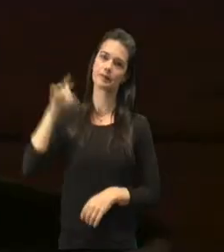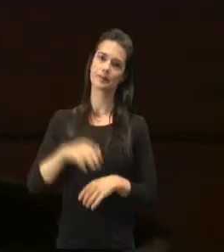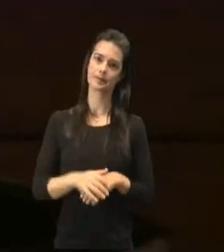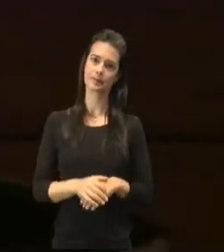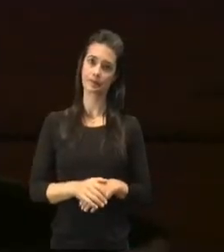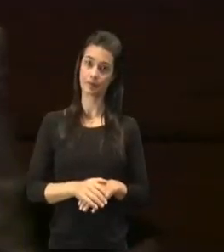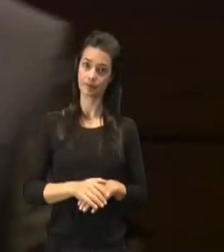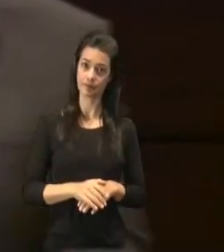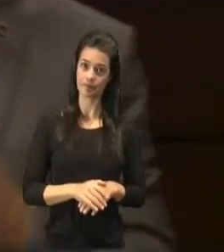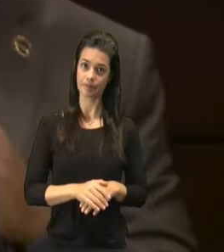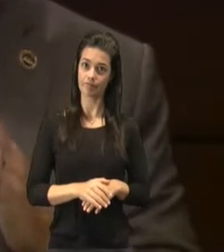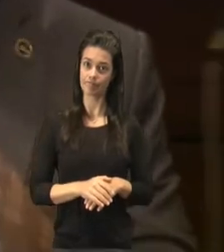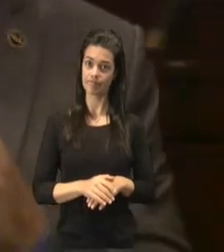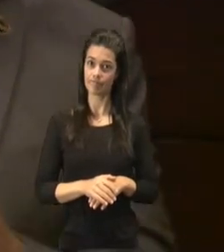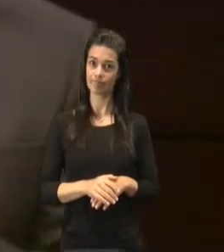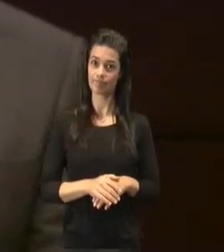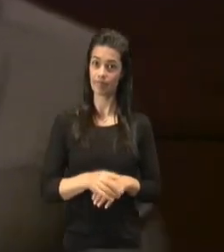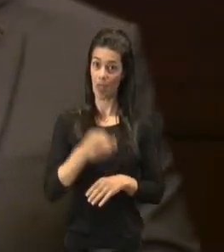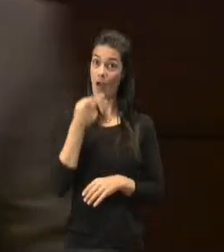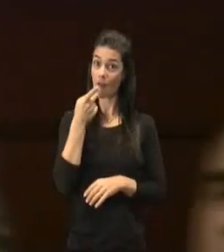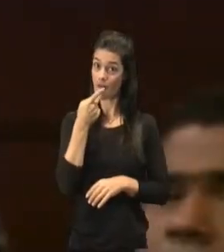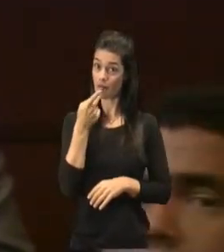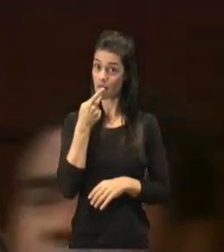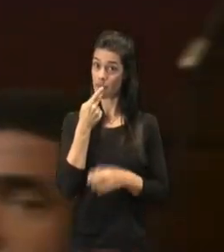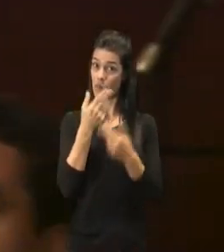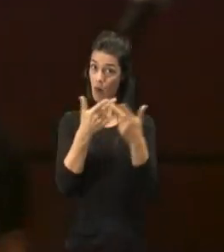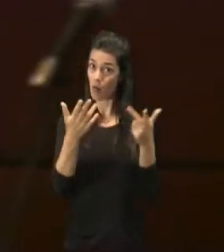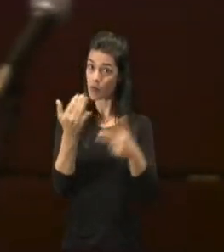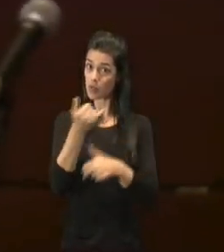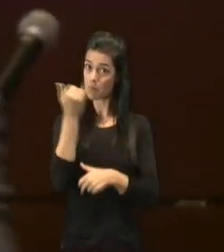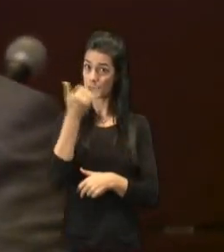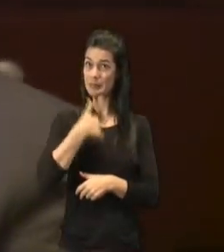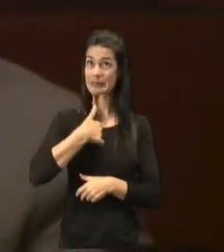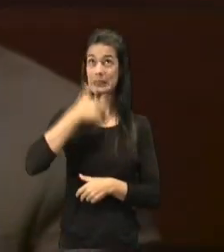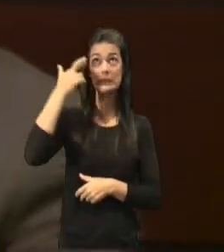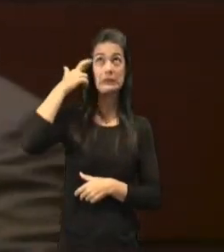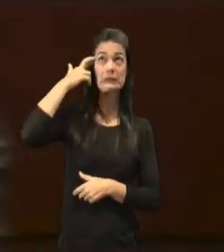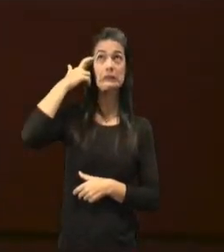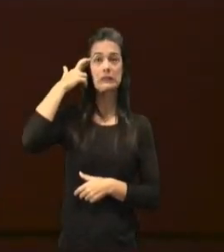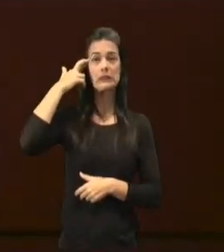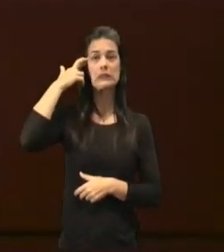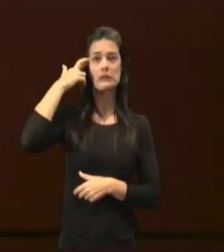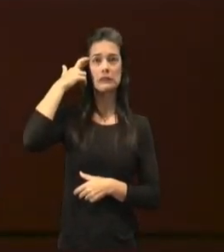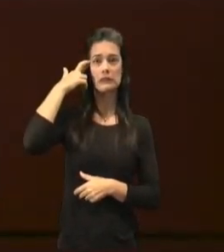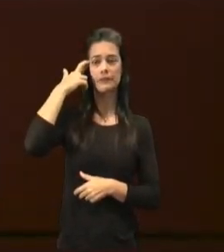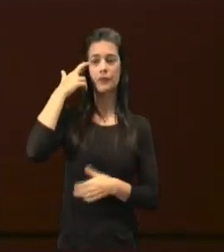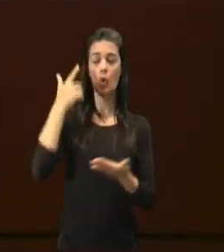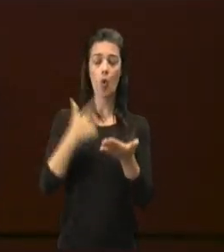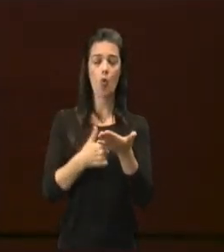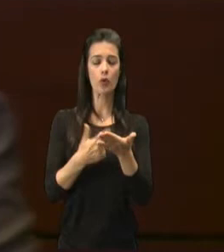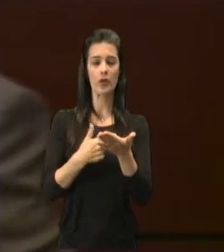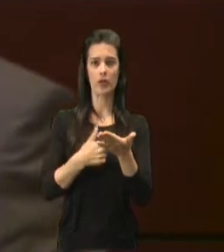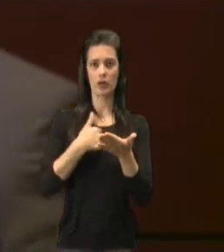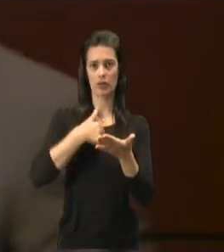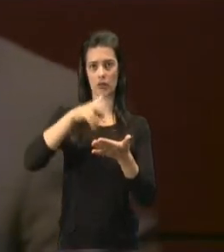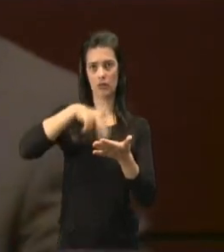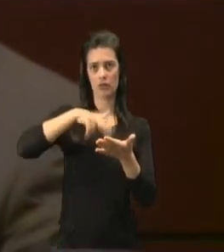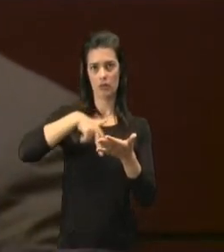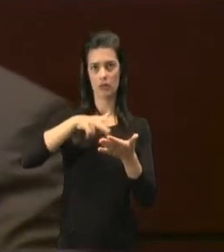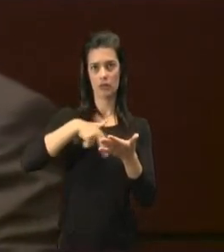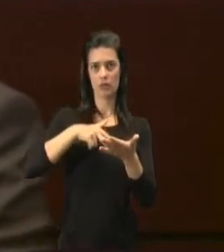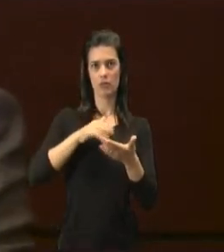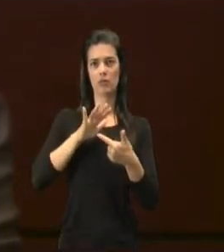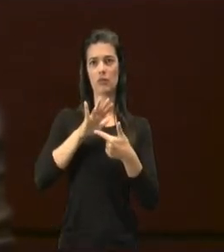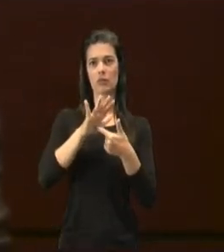Deixa-me dizer uma coisa para você que eu tenho temido muito esses dias, tenho refletido sobre isso. Eu tenho lido um livro que ele está trazendo algumas reflexões, eu